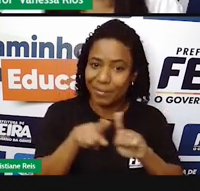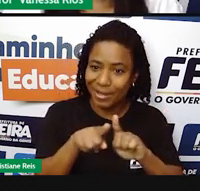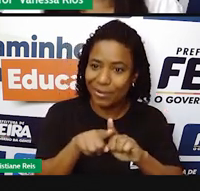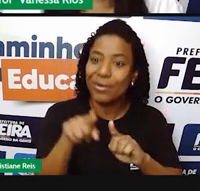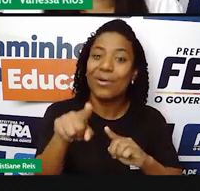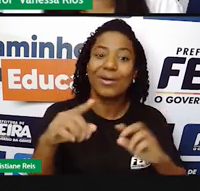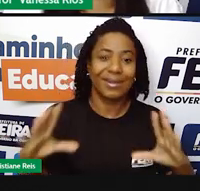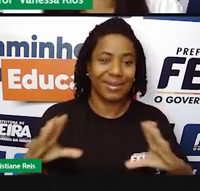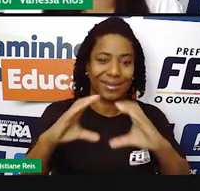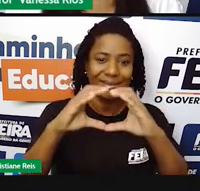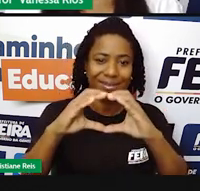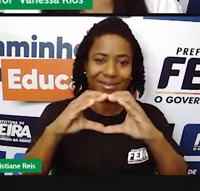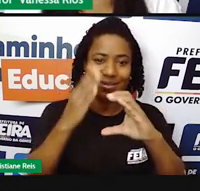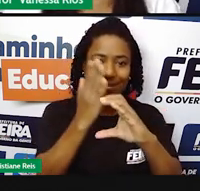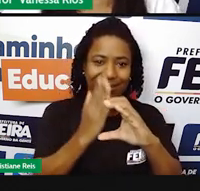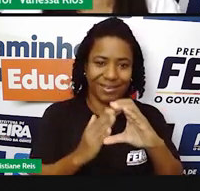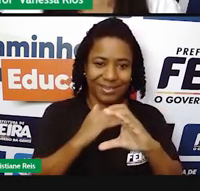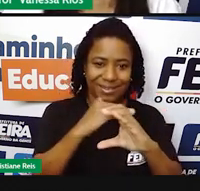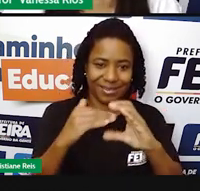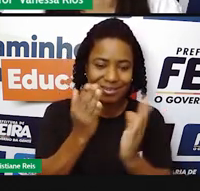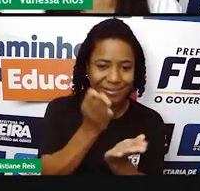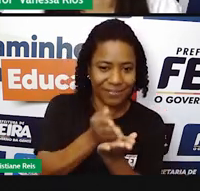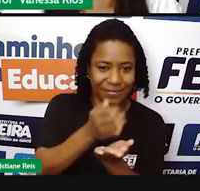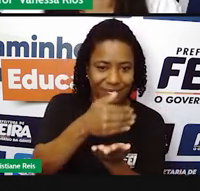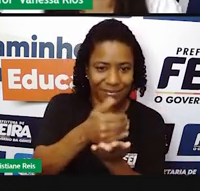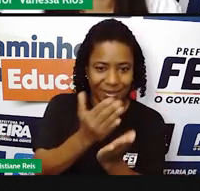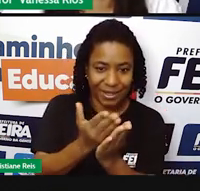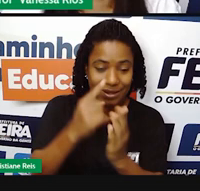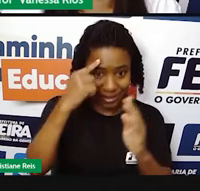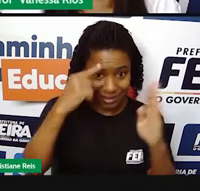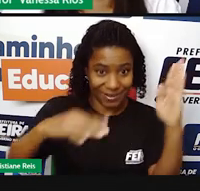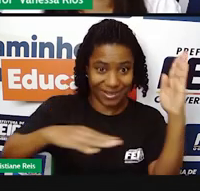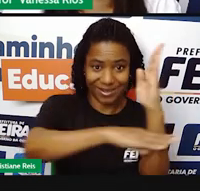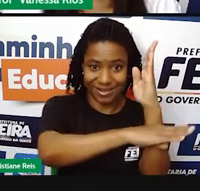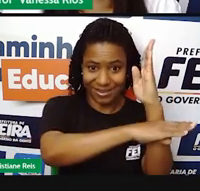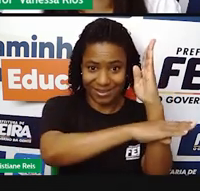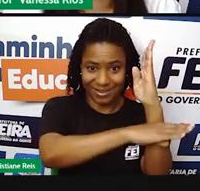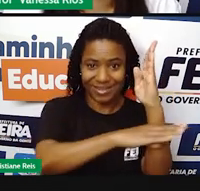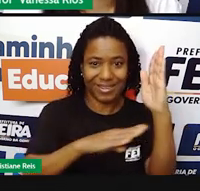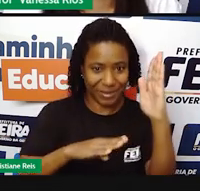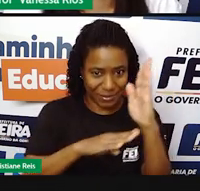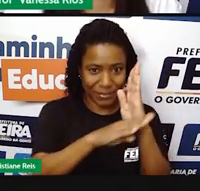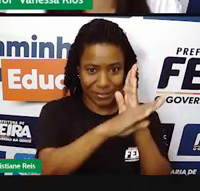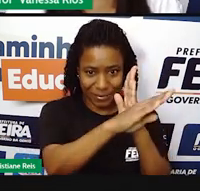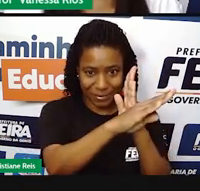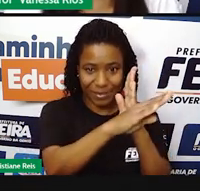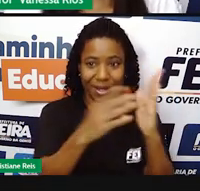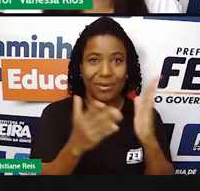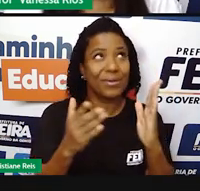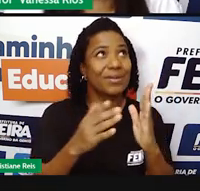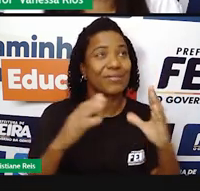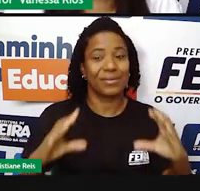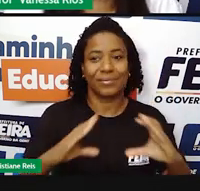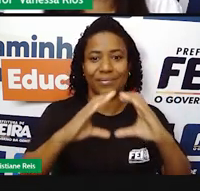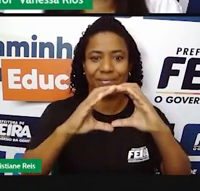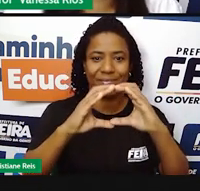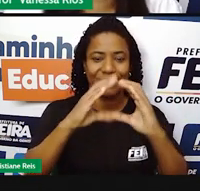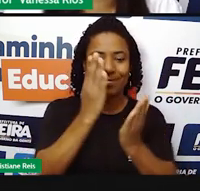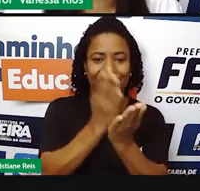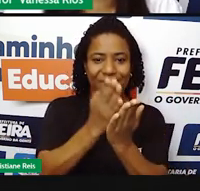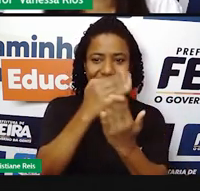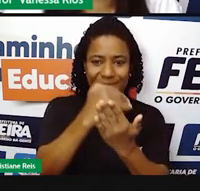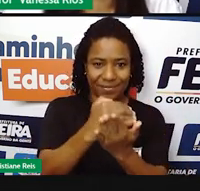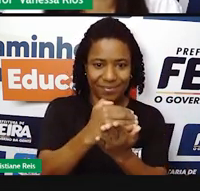de gráfico diferente. A gente viu ali um gráfico de linhas, agora a gente já observa um gráfico de setores, ou também chamado gráfico de